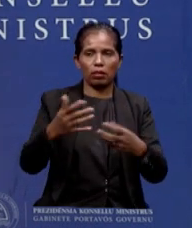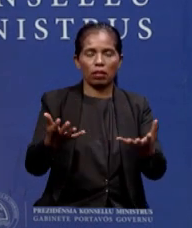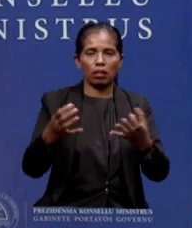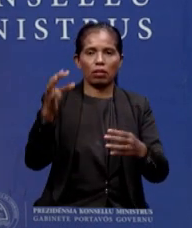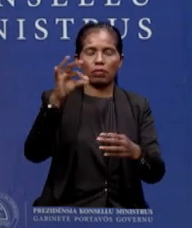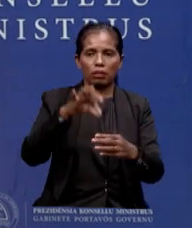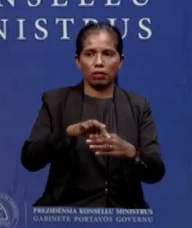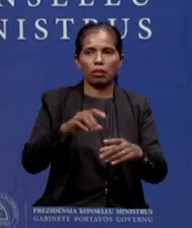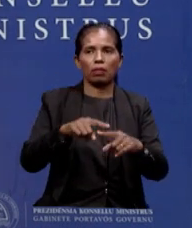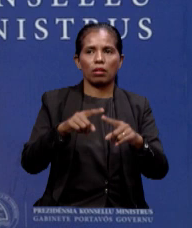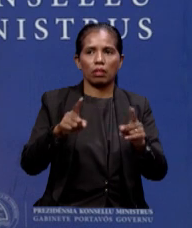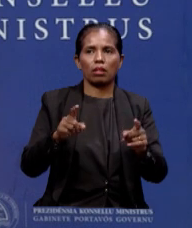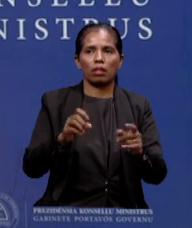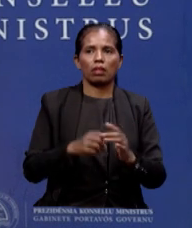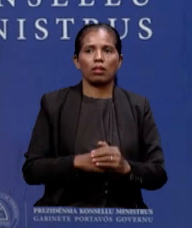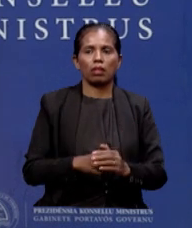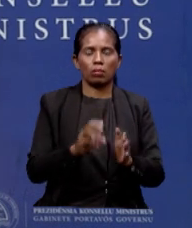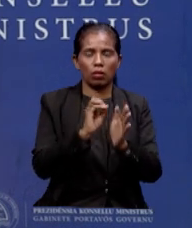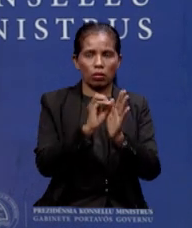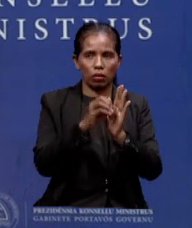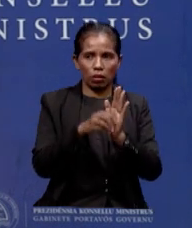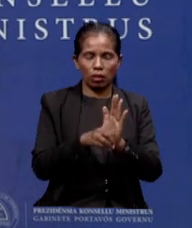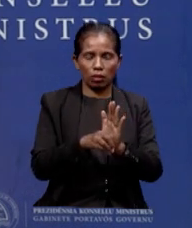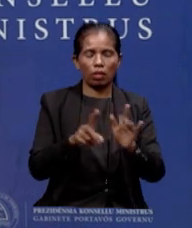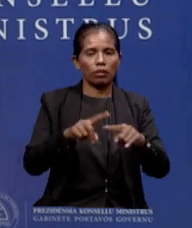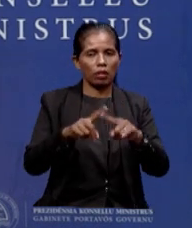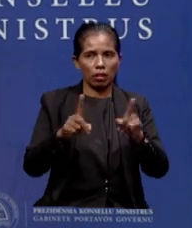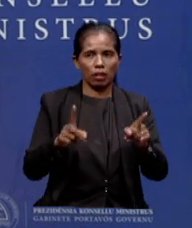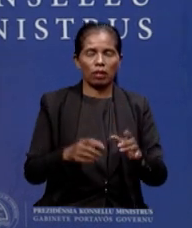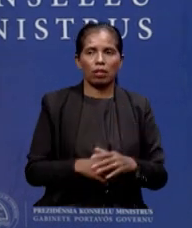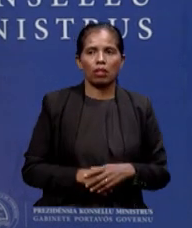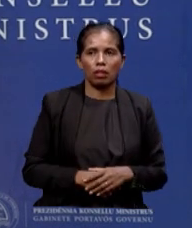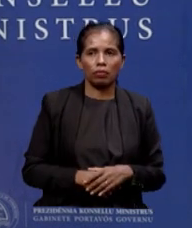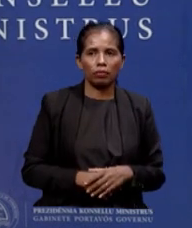vota, leu também hora, horário de trabalho nebema que lhanesan, no